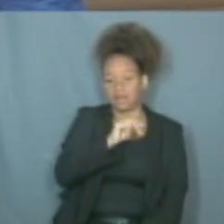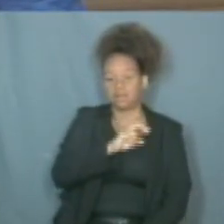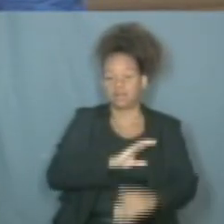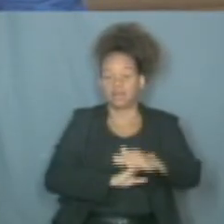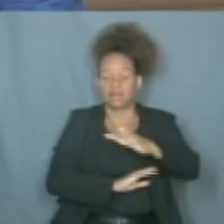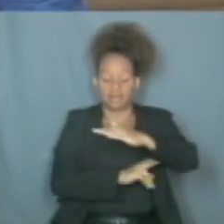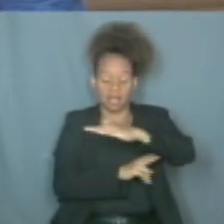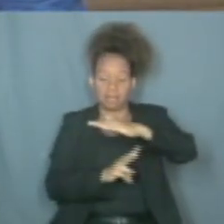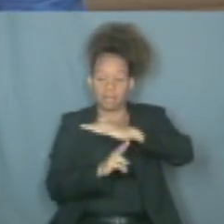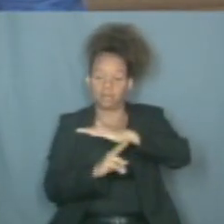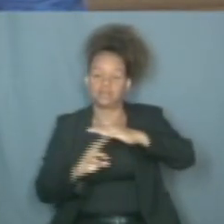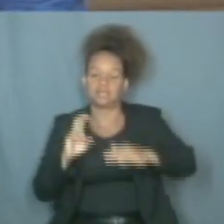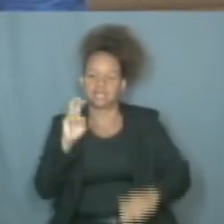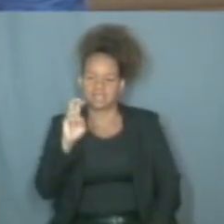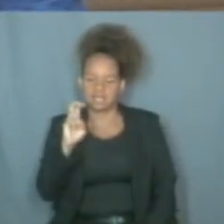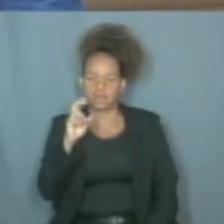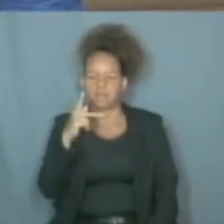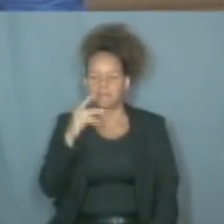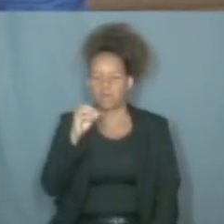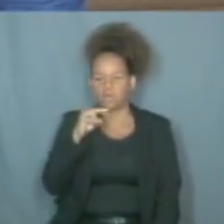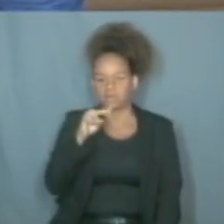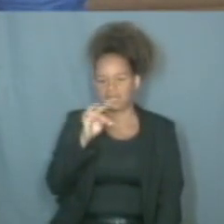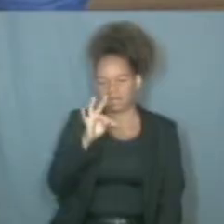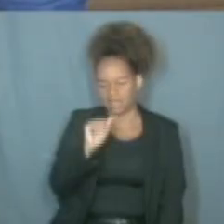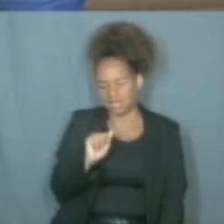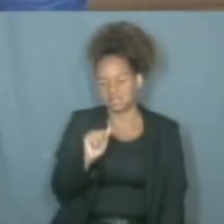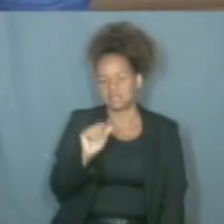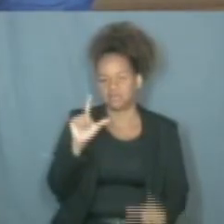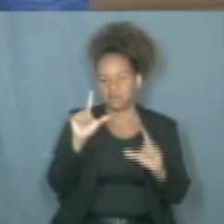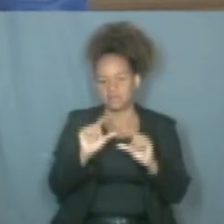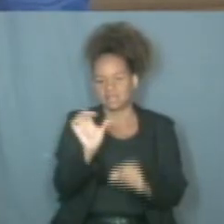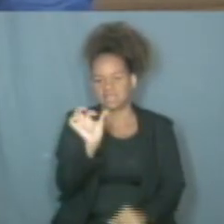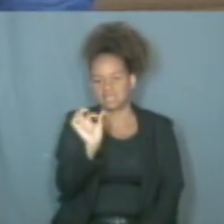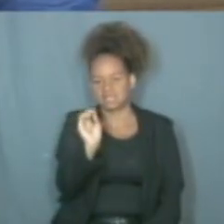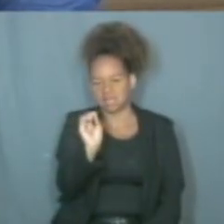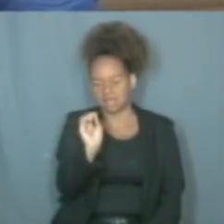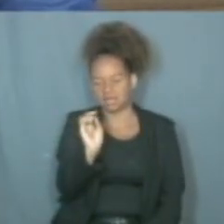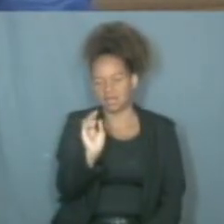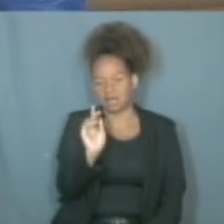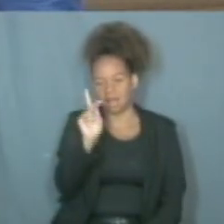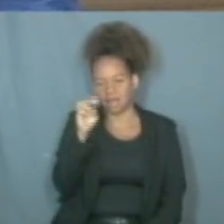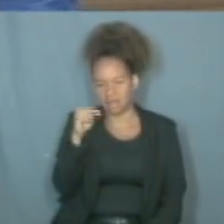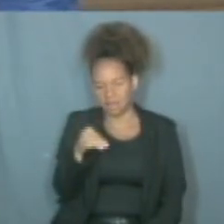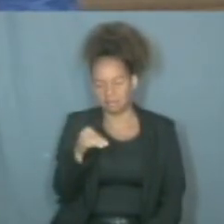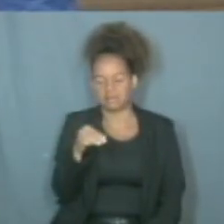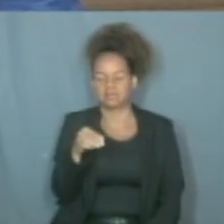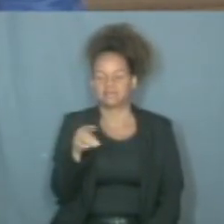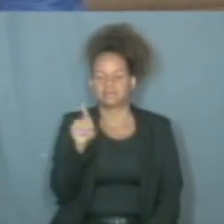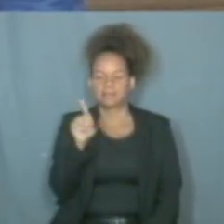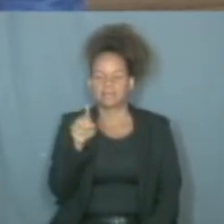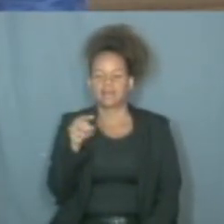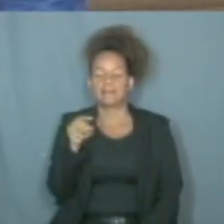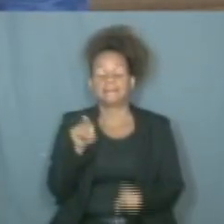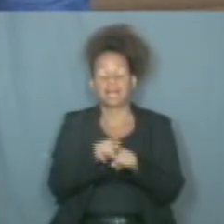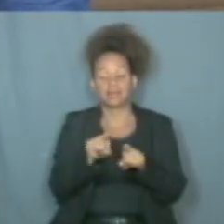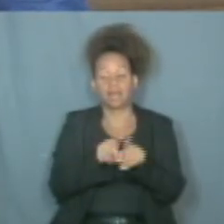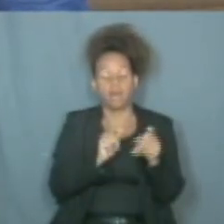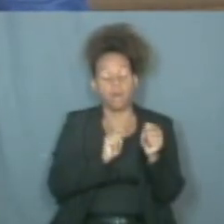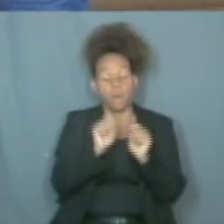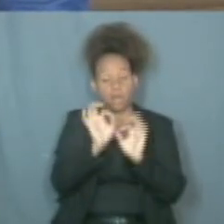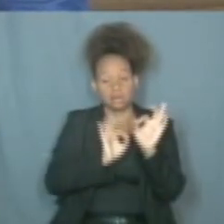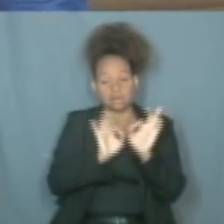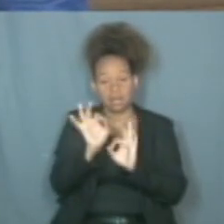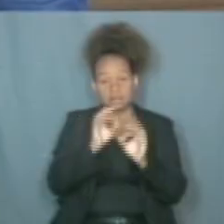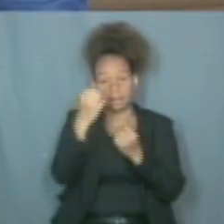Pontas, restabelecendo o limite em 60 km por hora, bem como para determinar a regularização